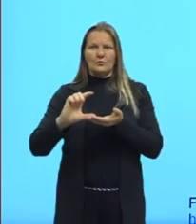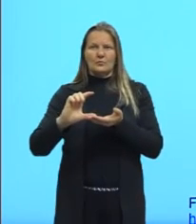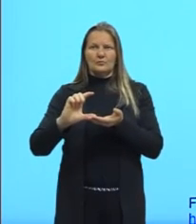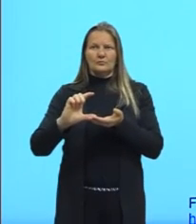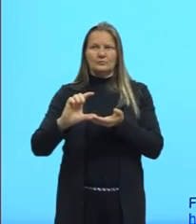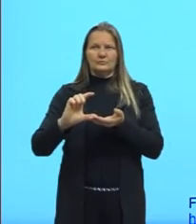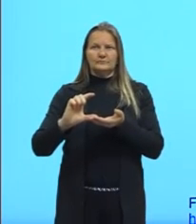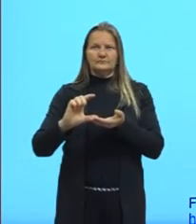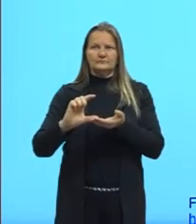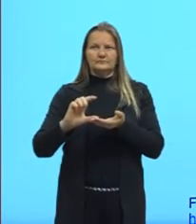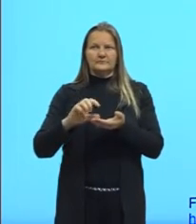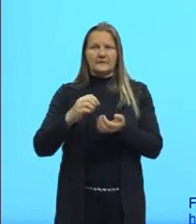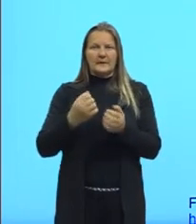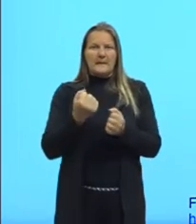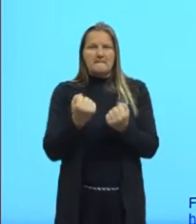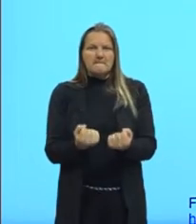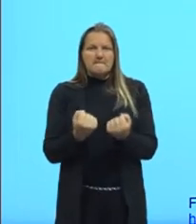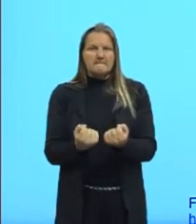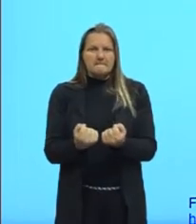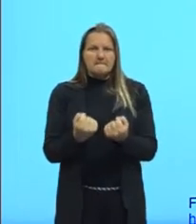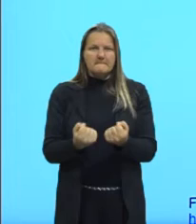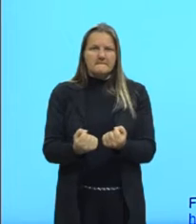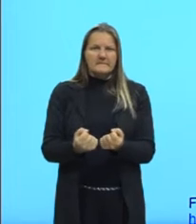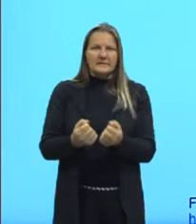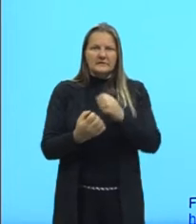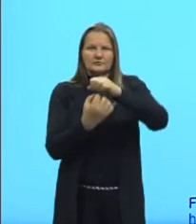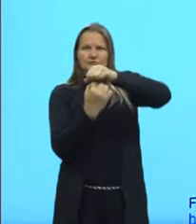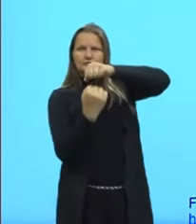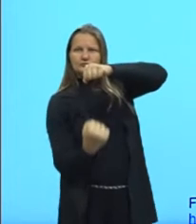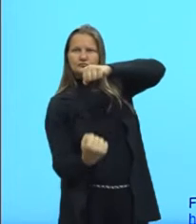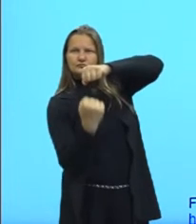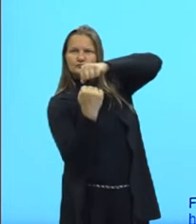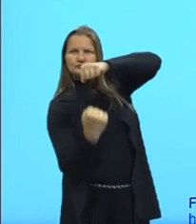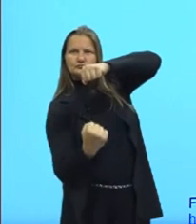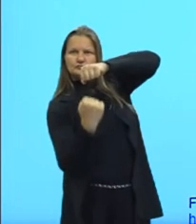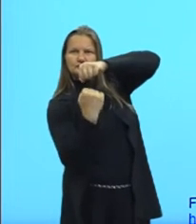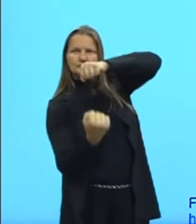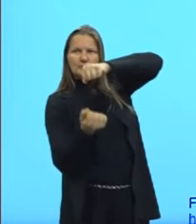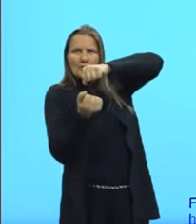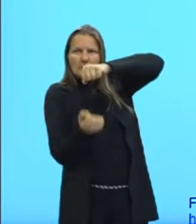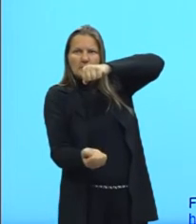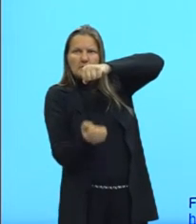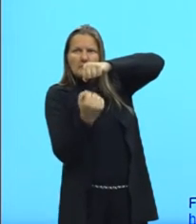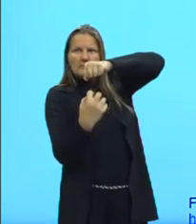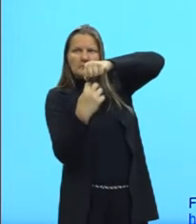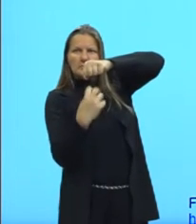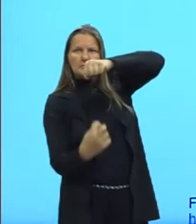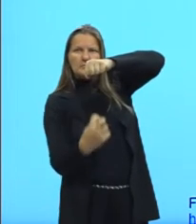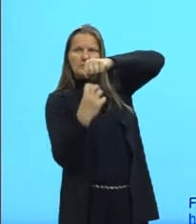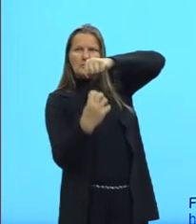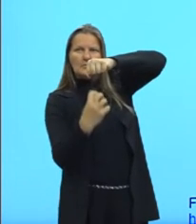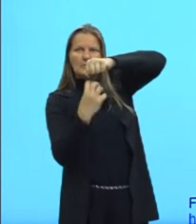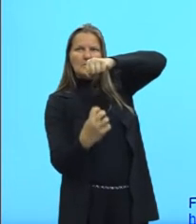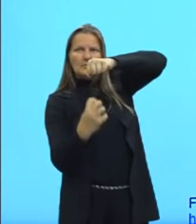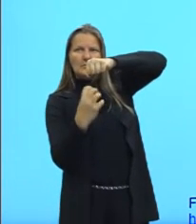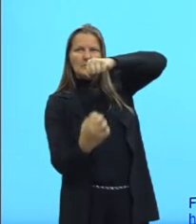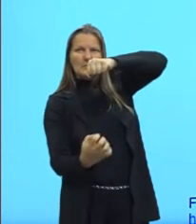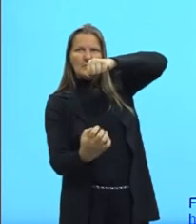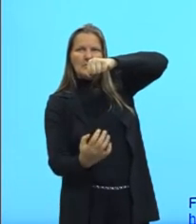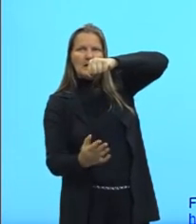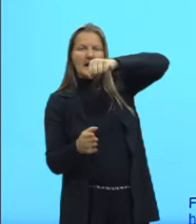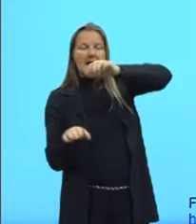esse peso aqui que tá no final ele pode fazer esse movimento assim né de ficar oscilando até parar ou